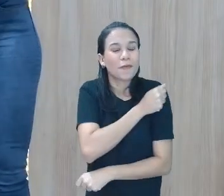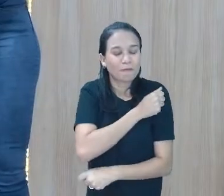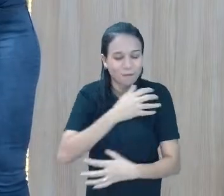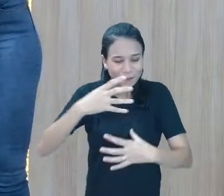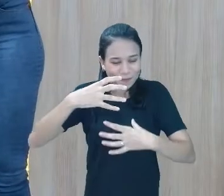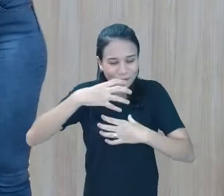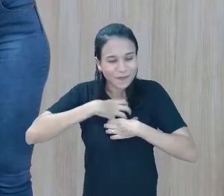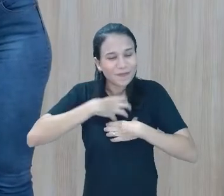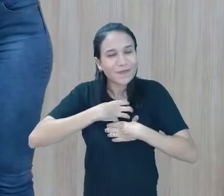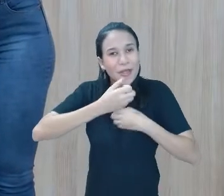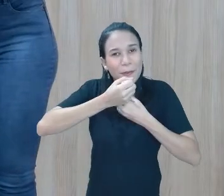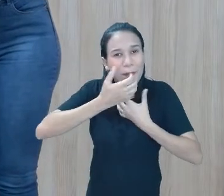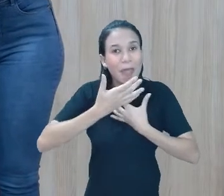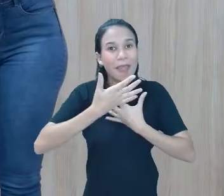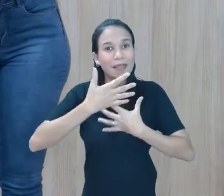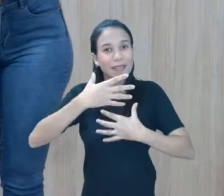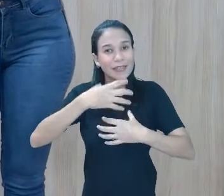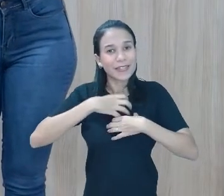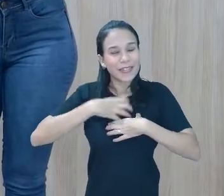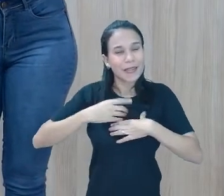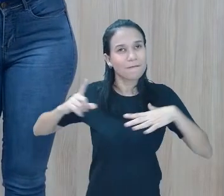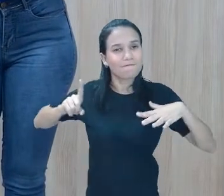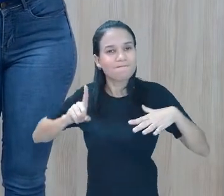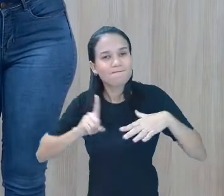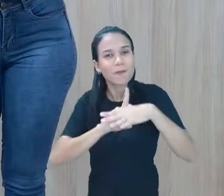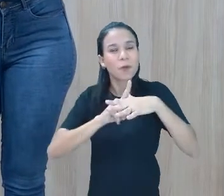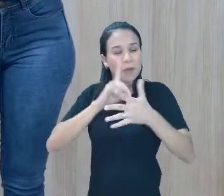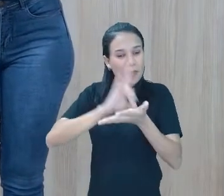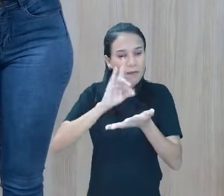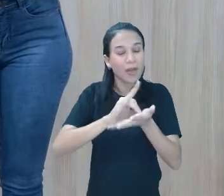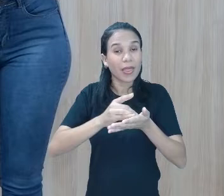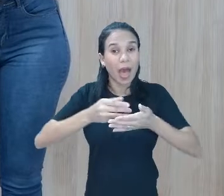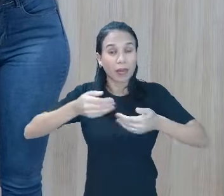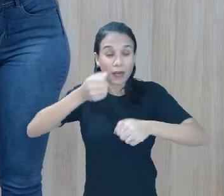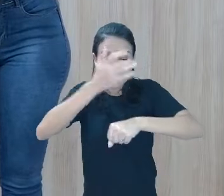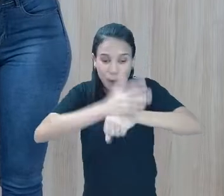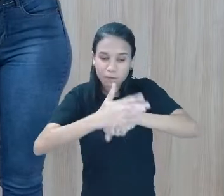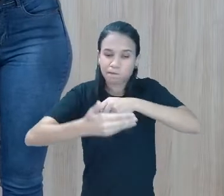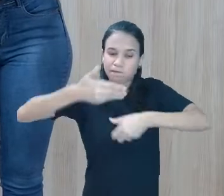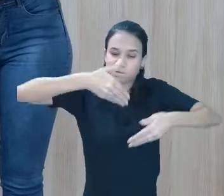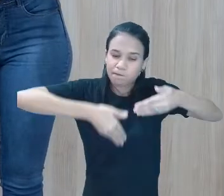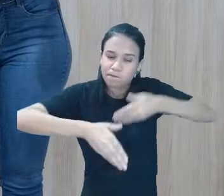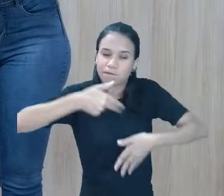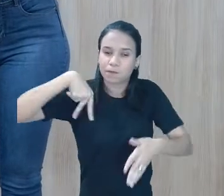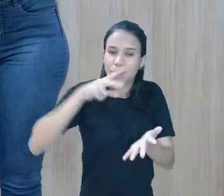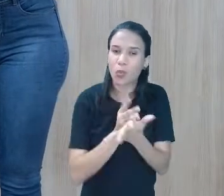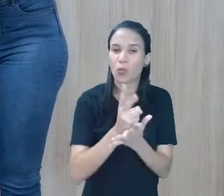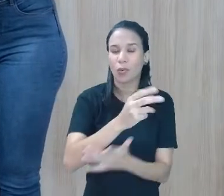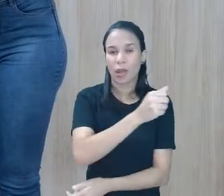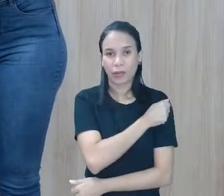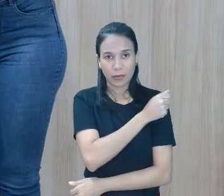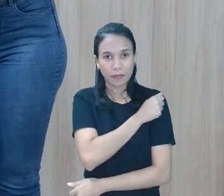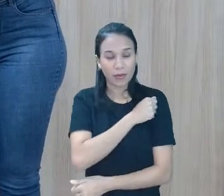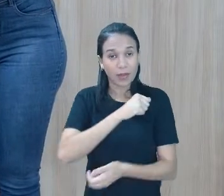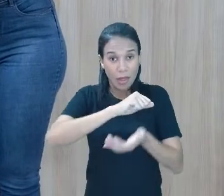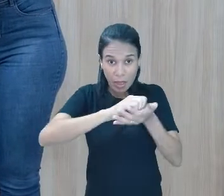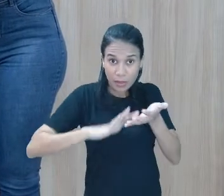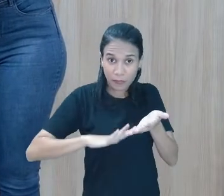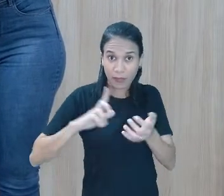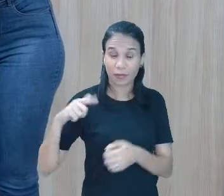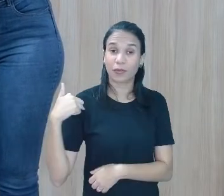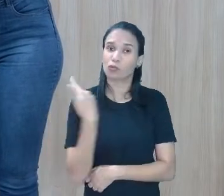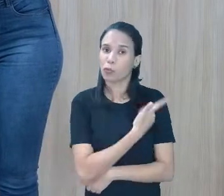sinta bem. Isso tudo vai fazer com que ele persista na atividade que a gente está oferecendo. E essa atividade,